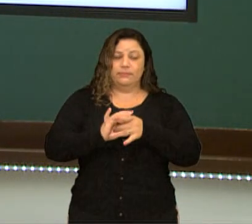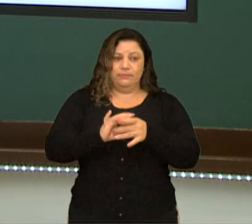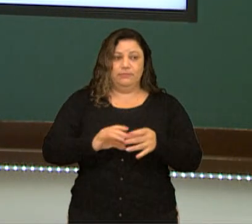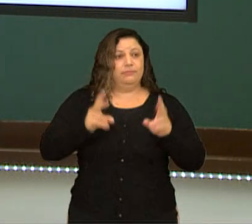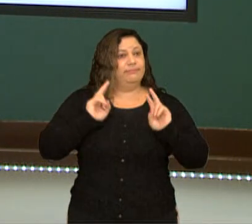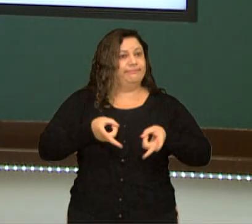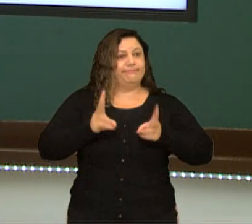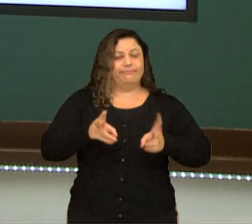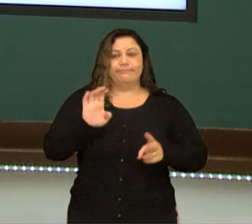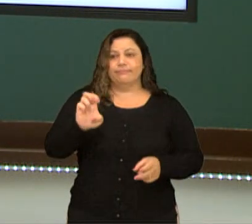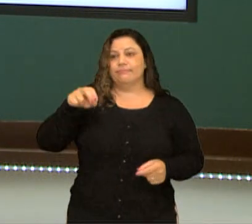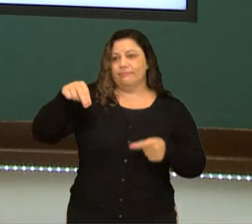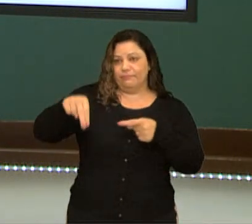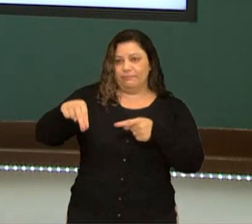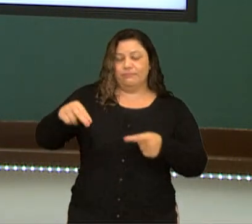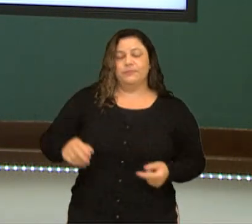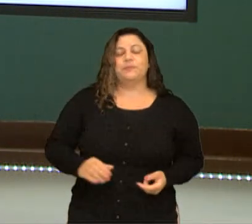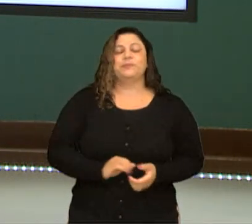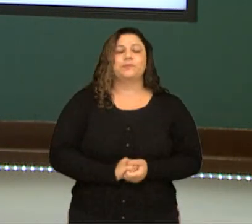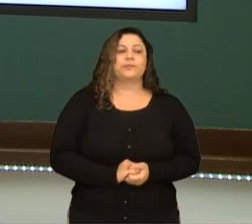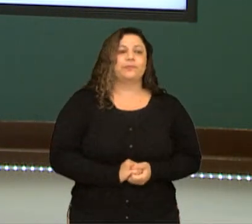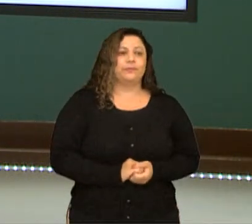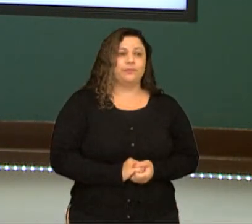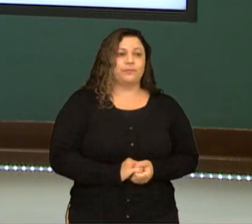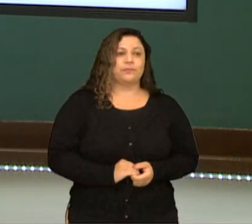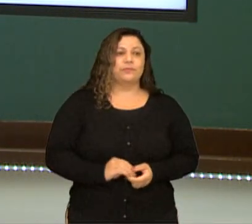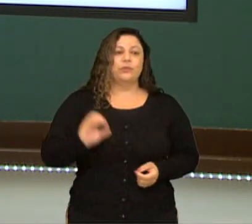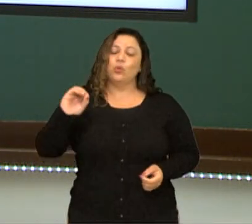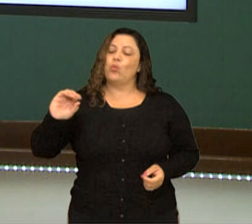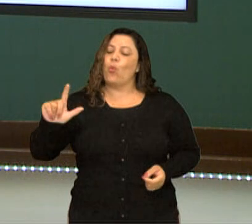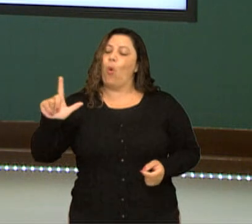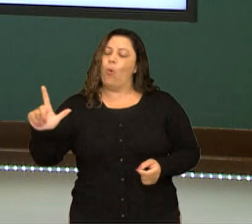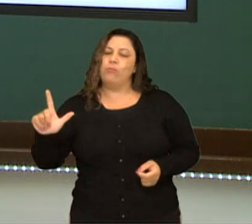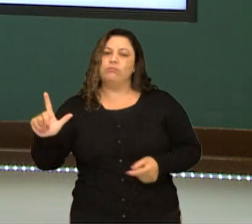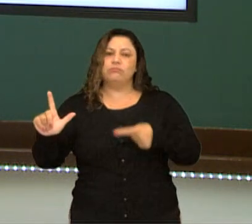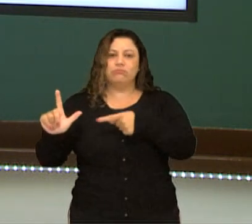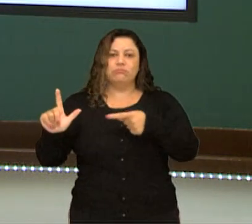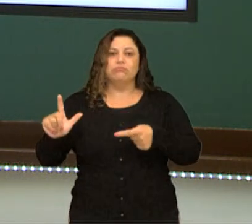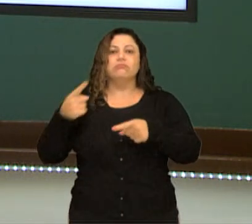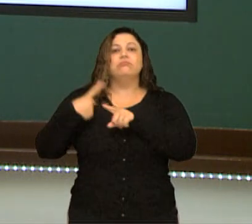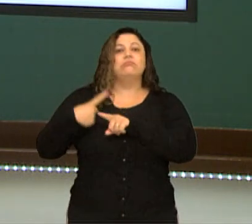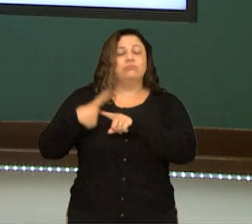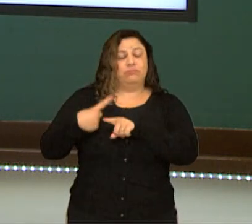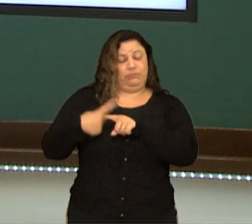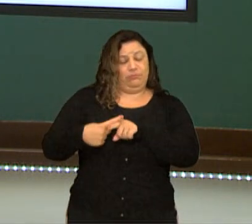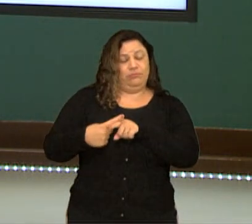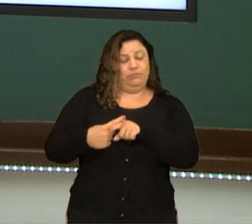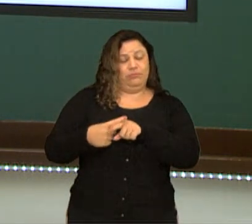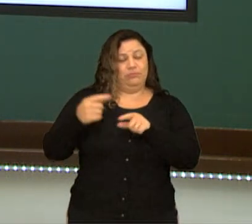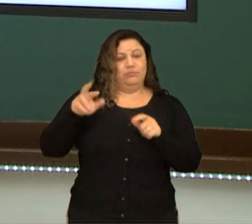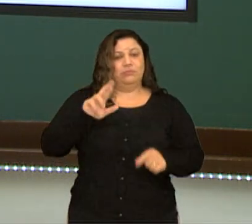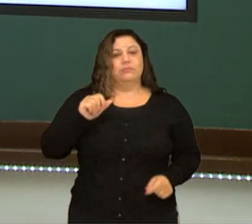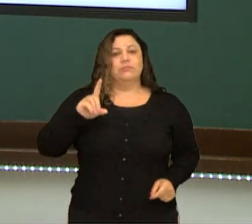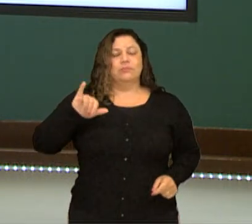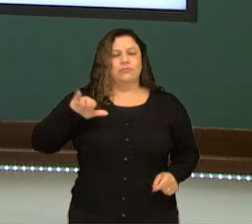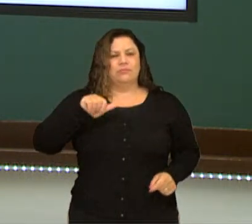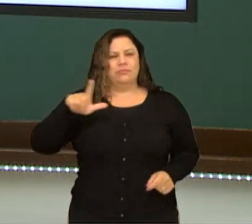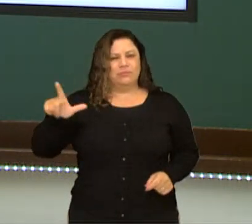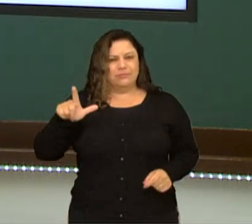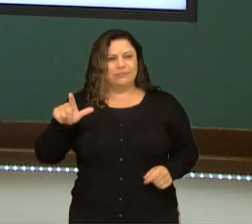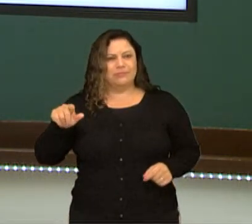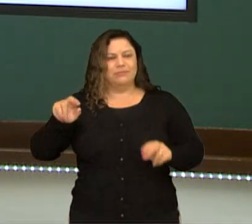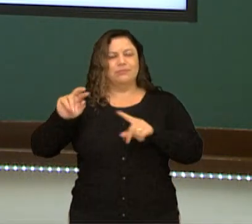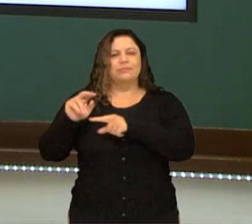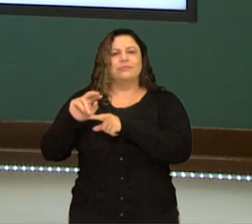vai ser en. E o sufixo ol, né? Porque do radical hidroxila, ol. Muito